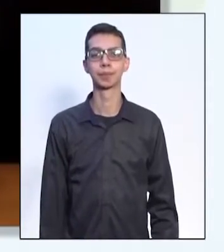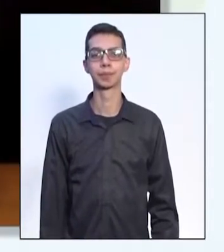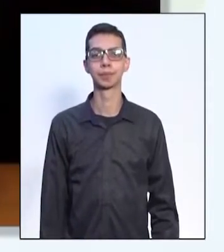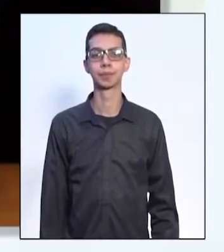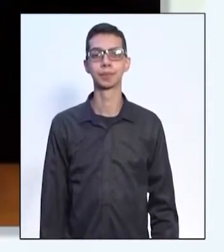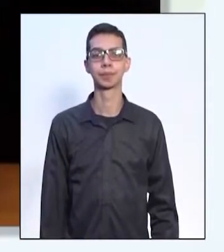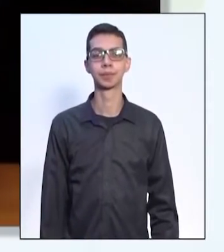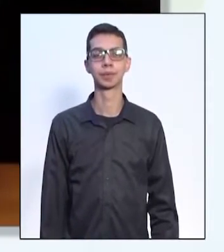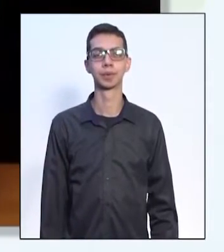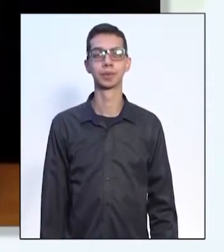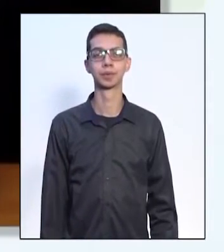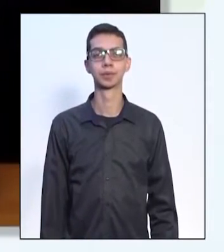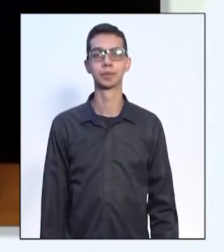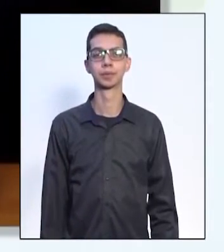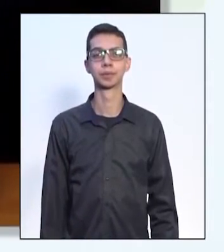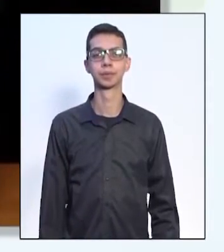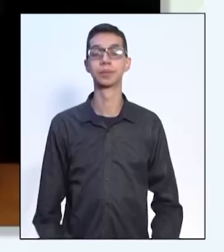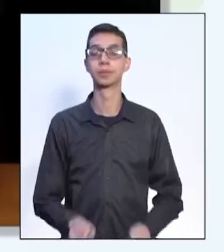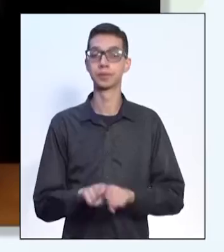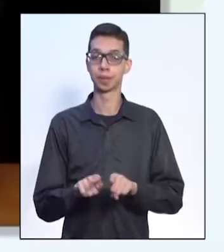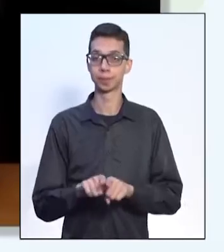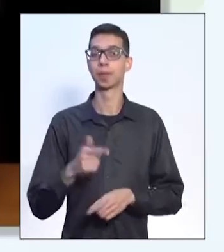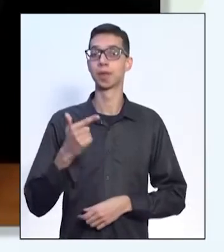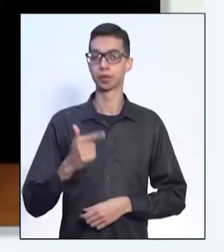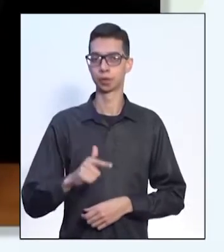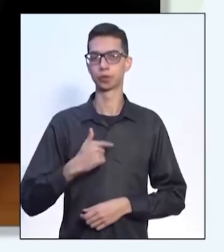vou cortar a outra.